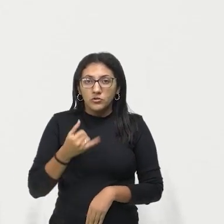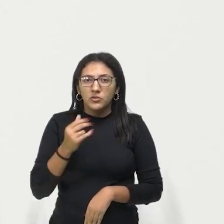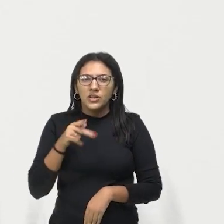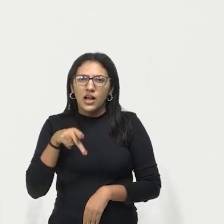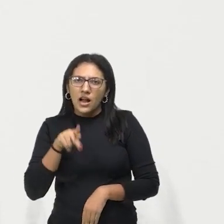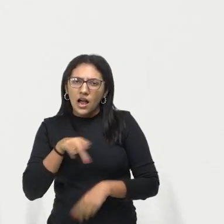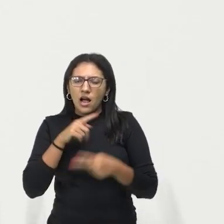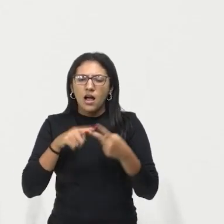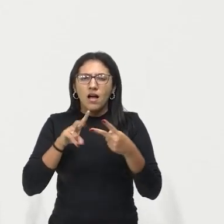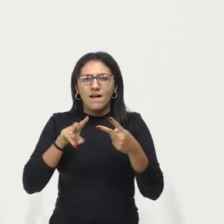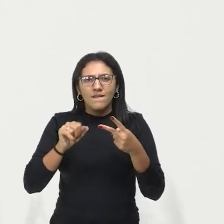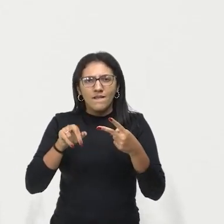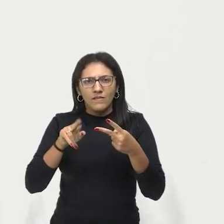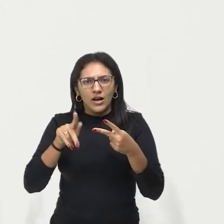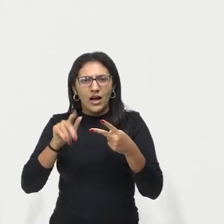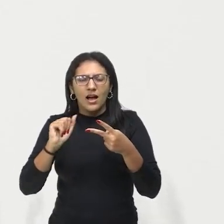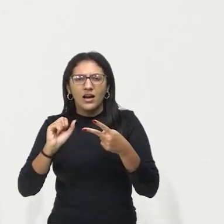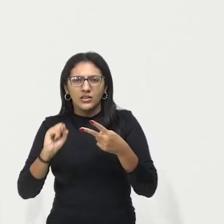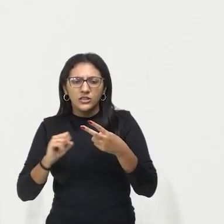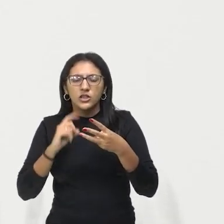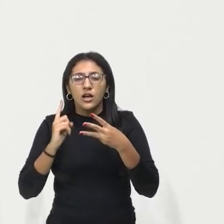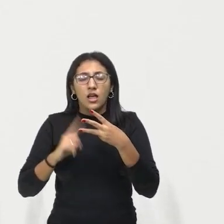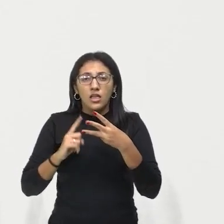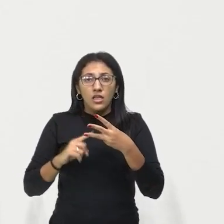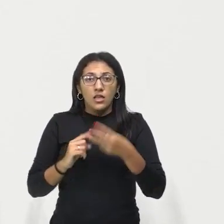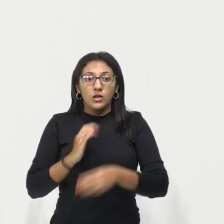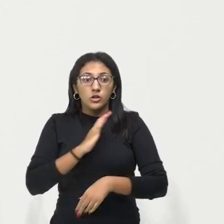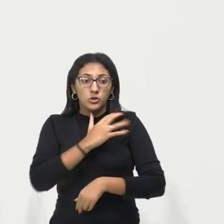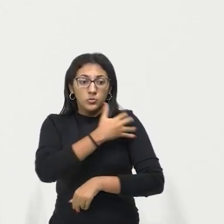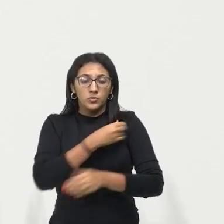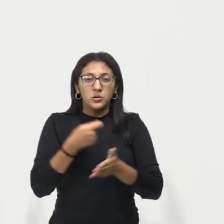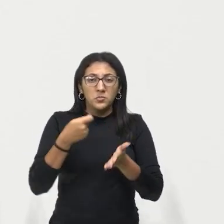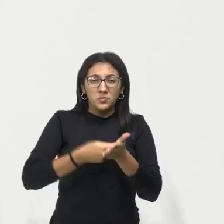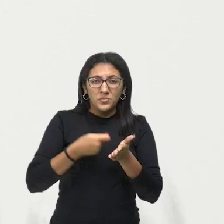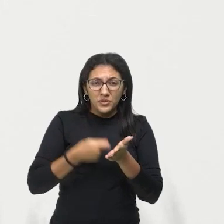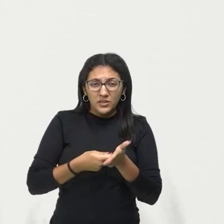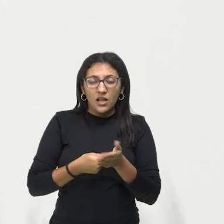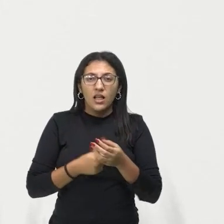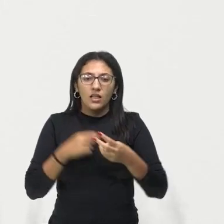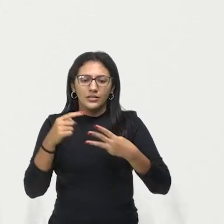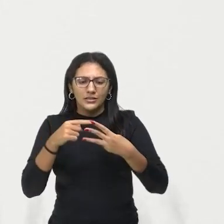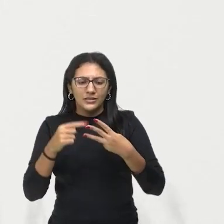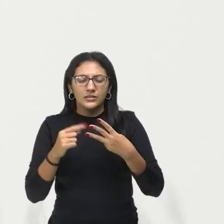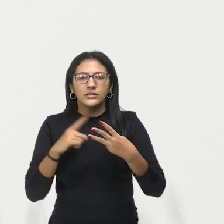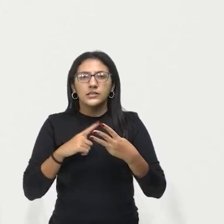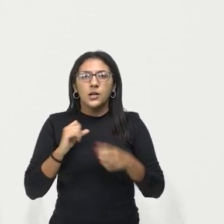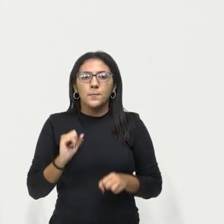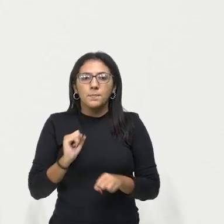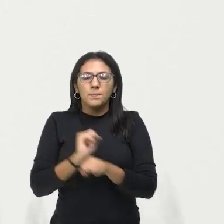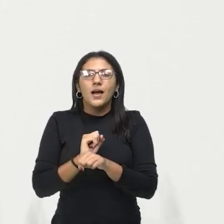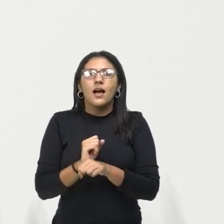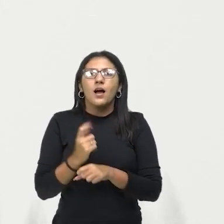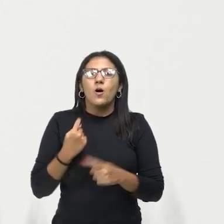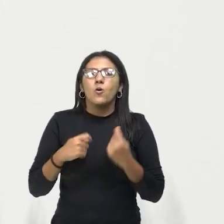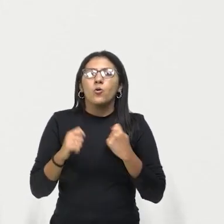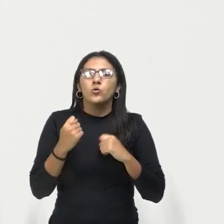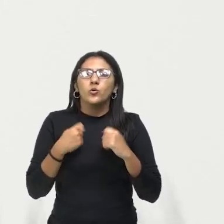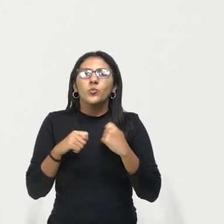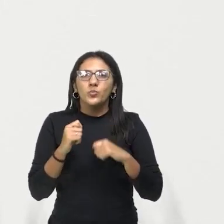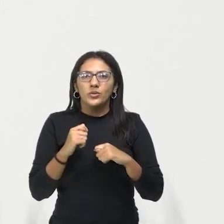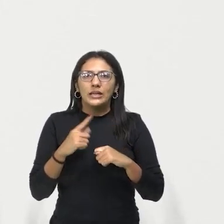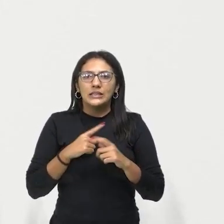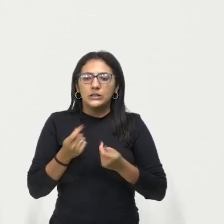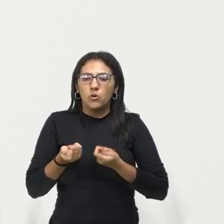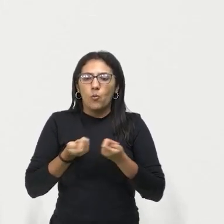de Juscelino Kubitschek, de Vargas e no governo militar, nós temos a estatização da